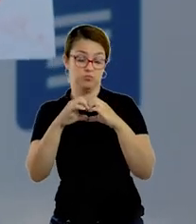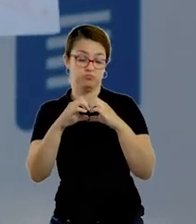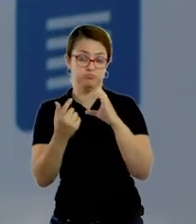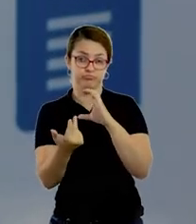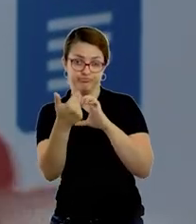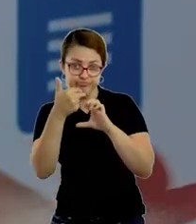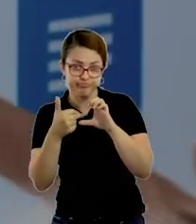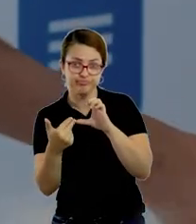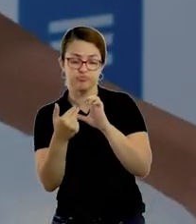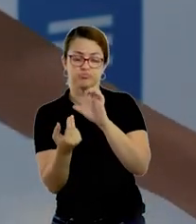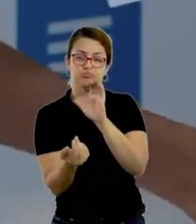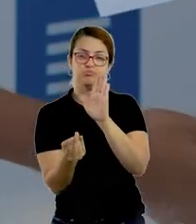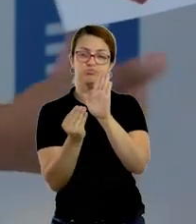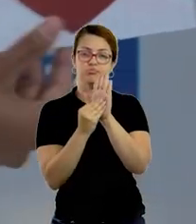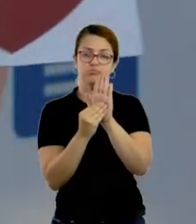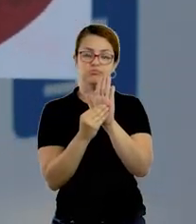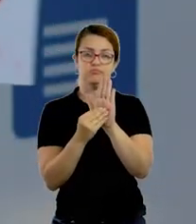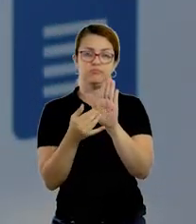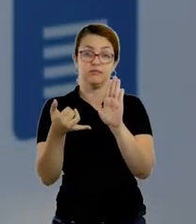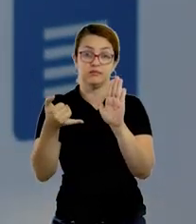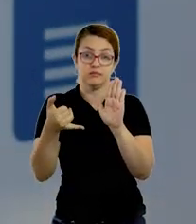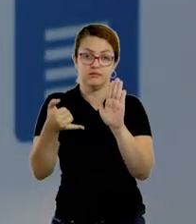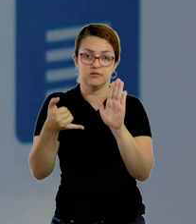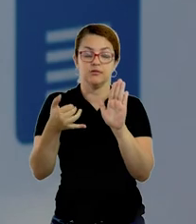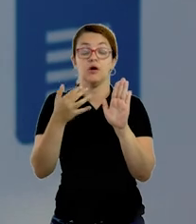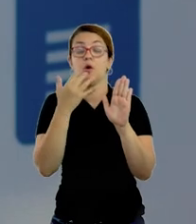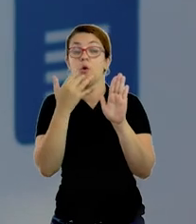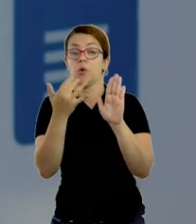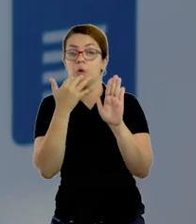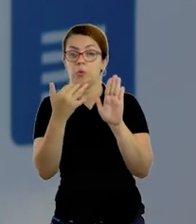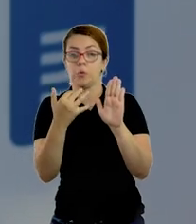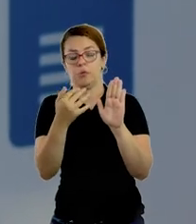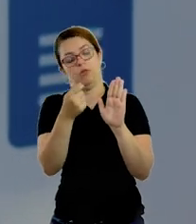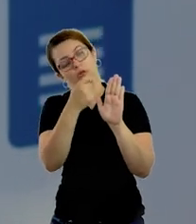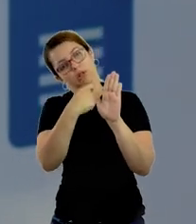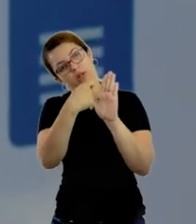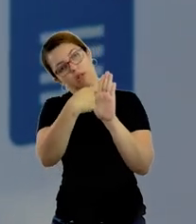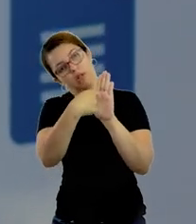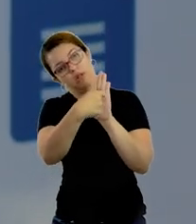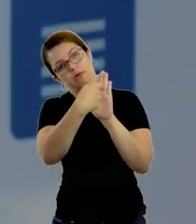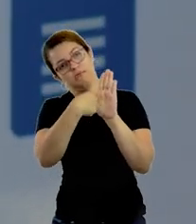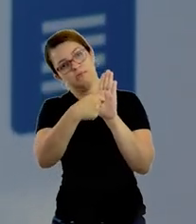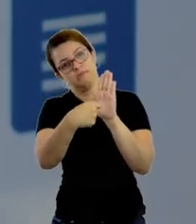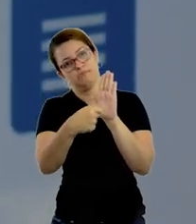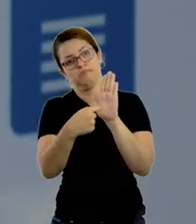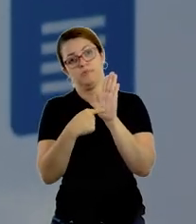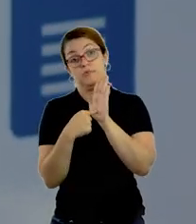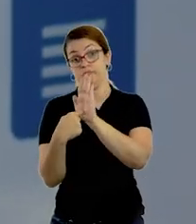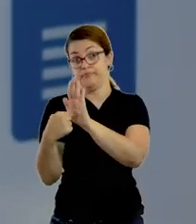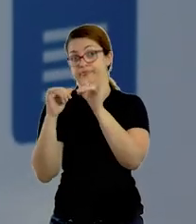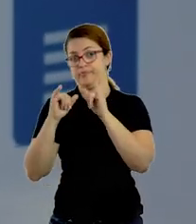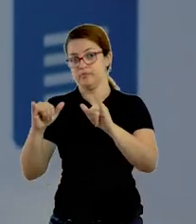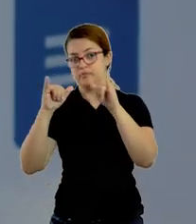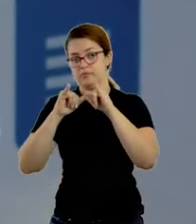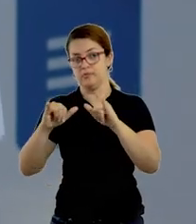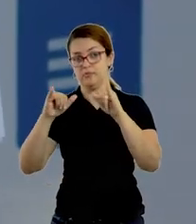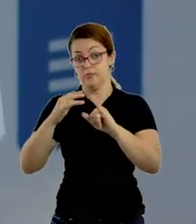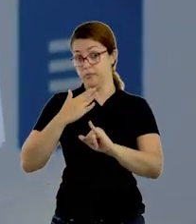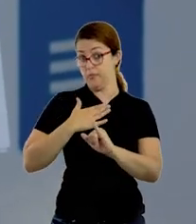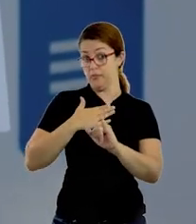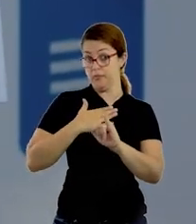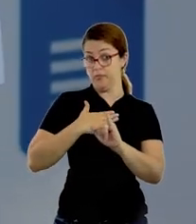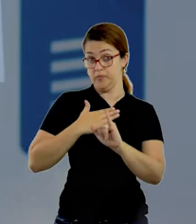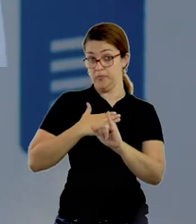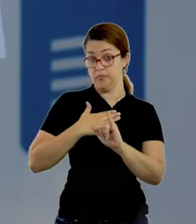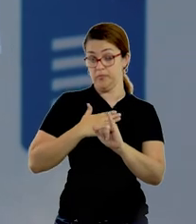coração e usei canetinha para produzir o cartão para a pessoa que eu quero mandar um recado. O meu